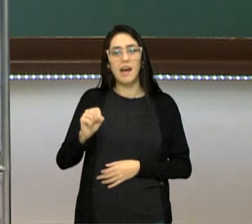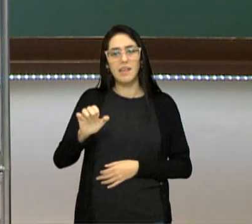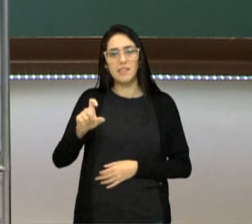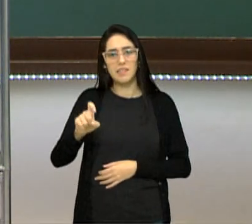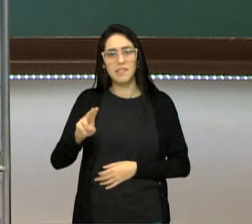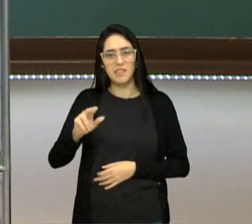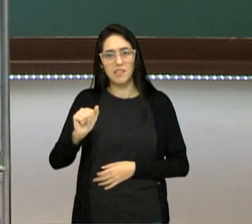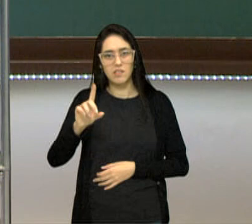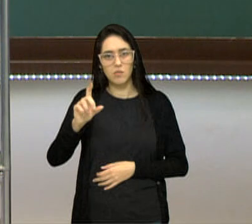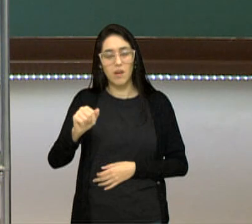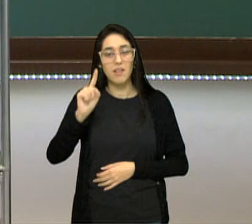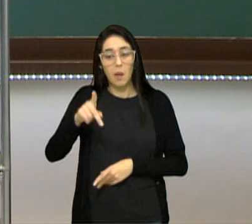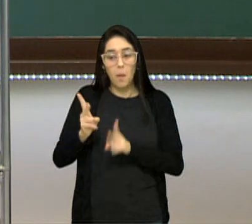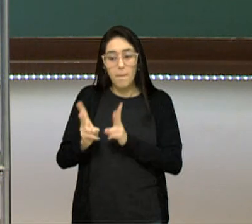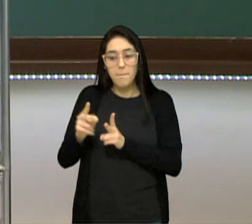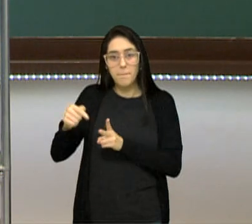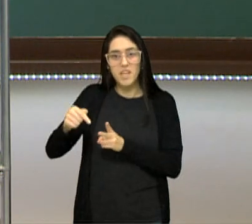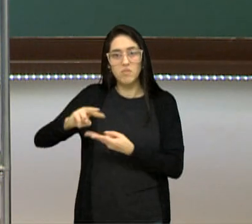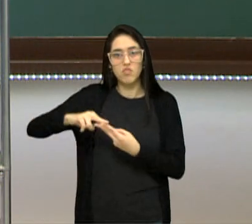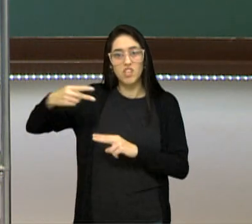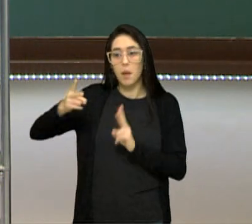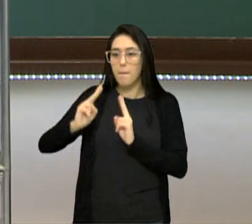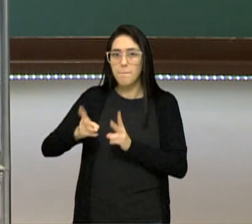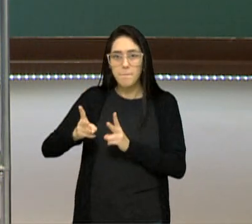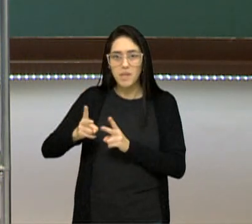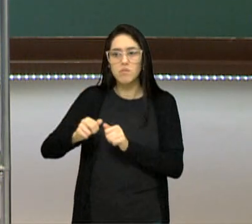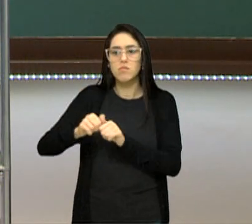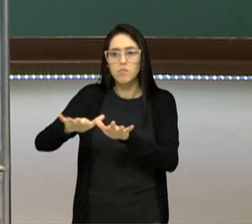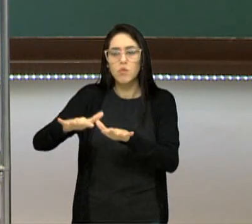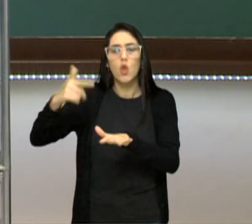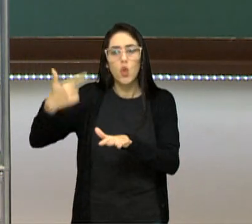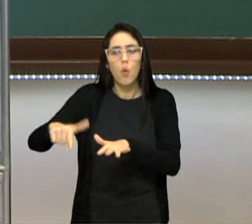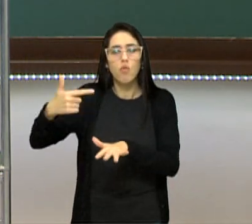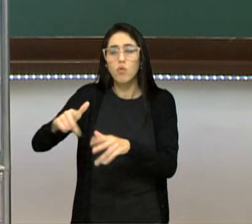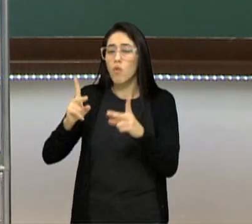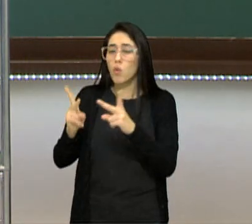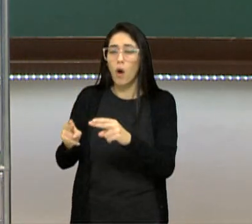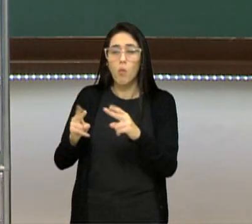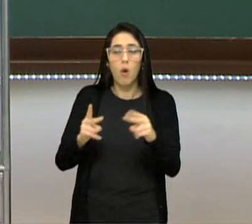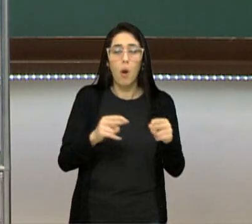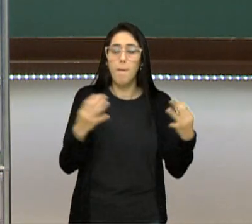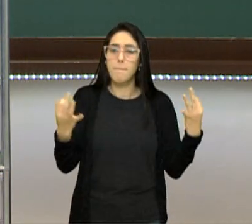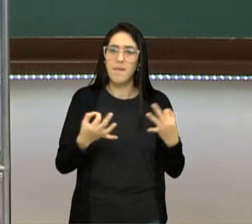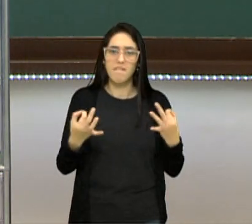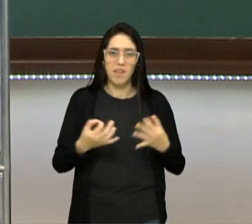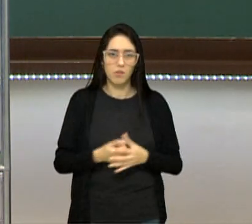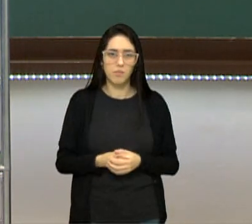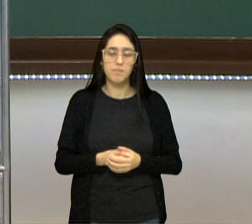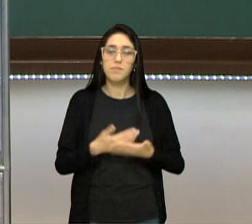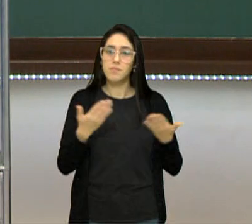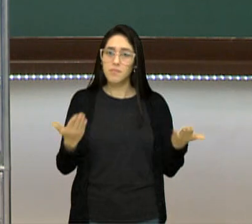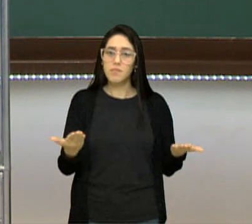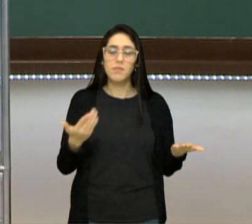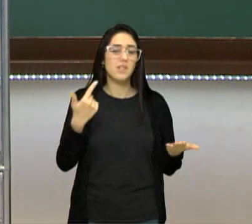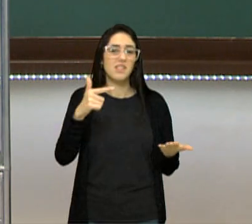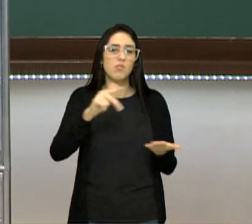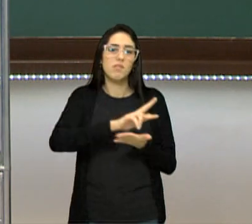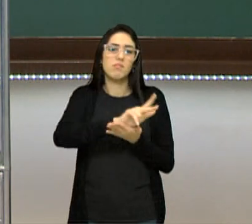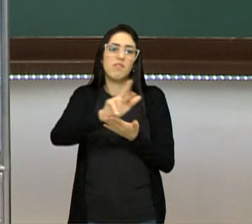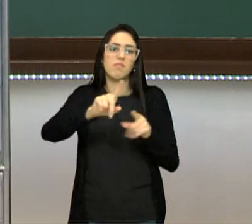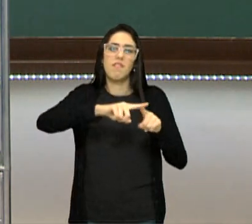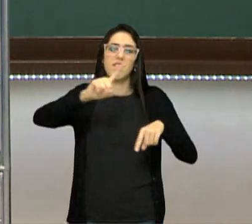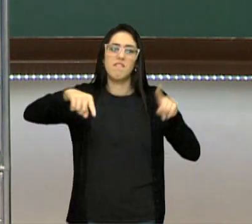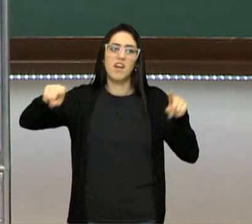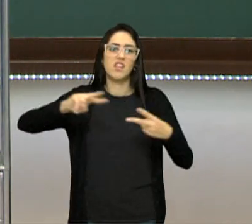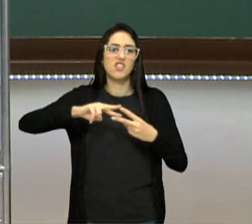dele mesmo. O mesmo material genético vai ser replicado ali. Então, nós não temos a chamada variabilidade